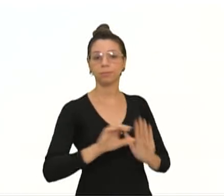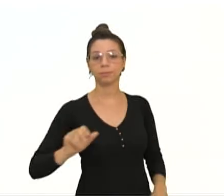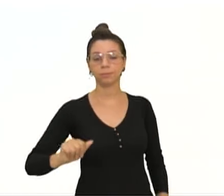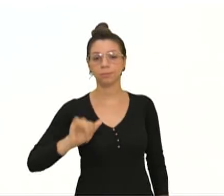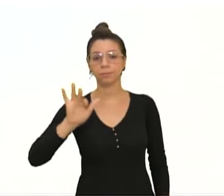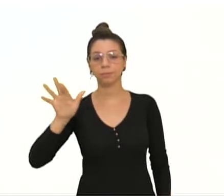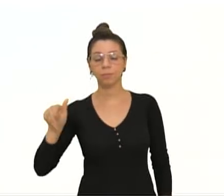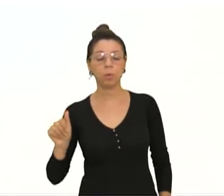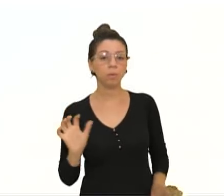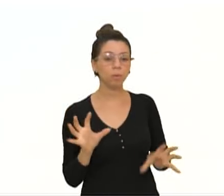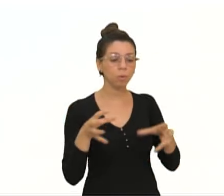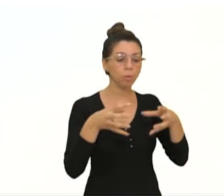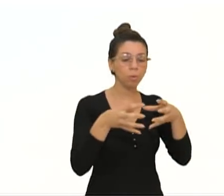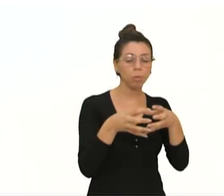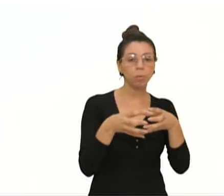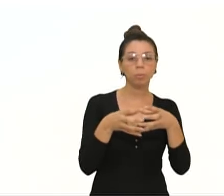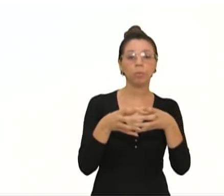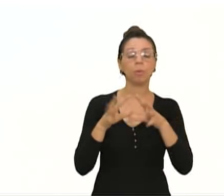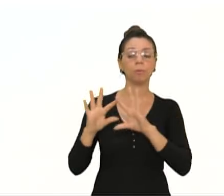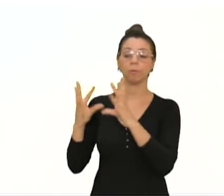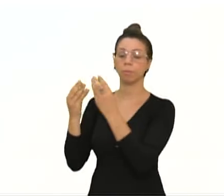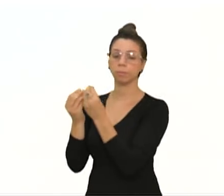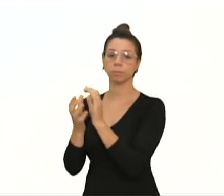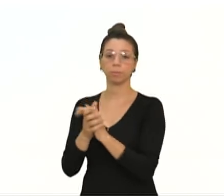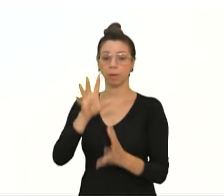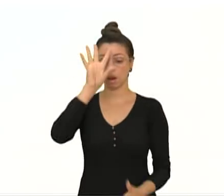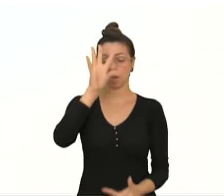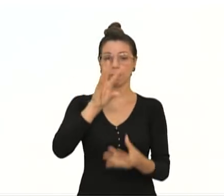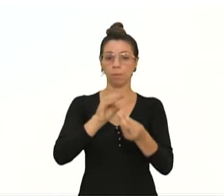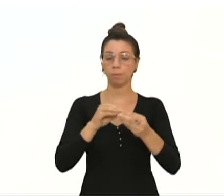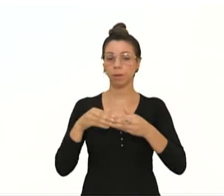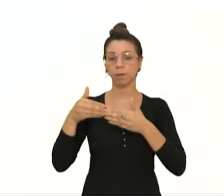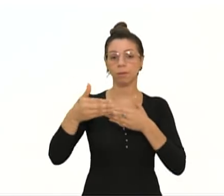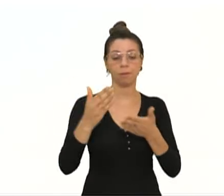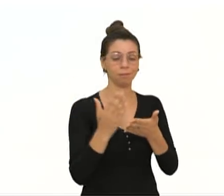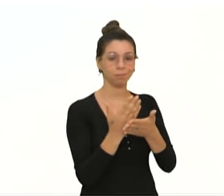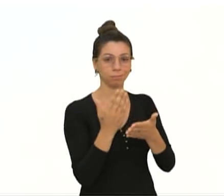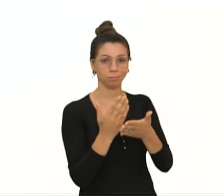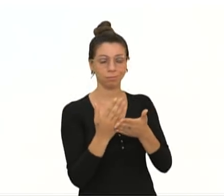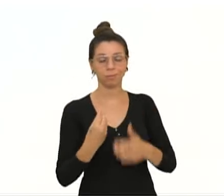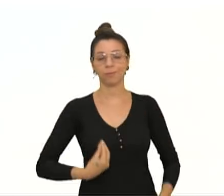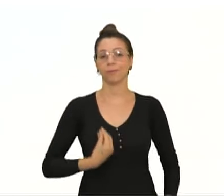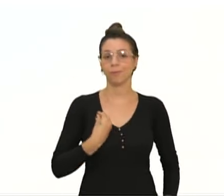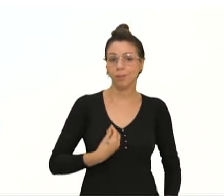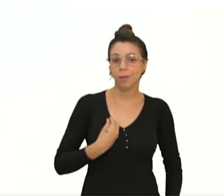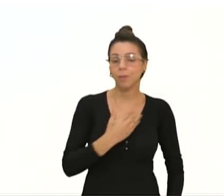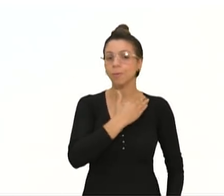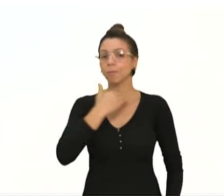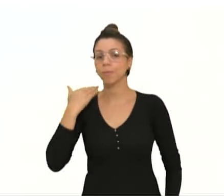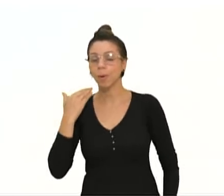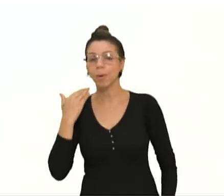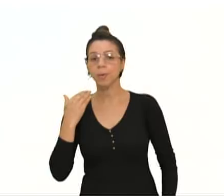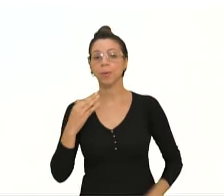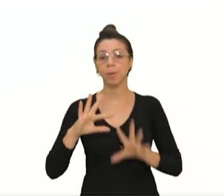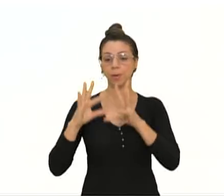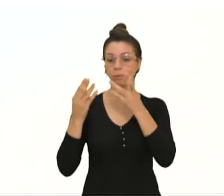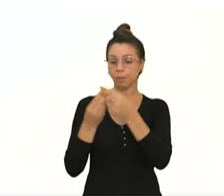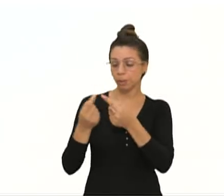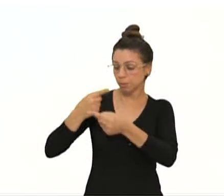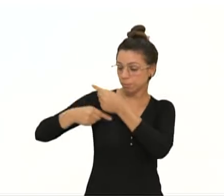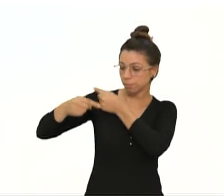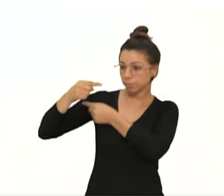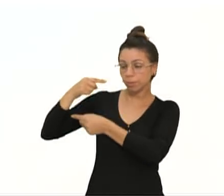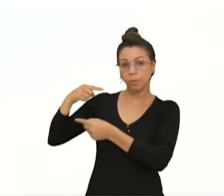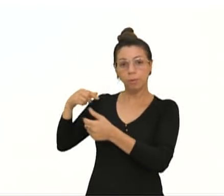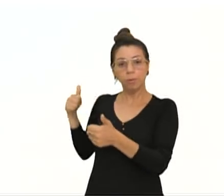de família ou tribo? É que ela compreende além dos vivos, os mortos. O ancestral permanece próximo à